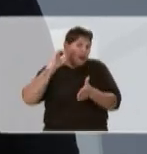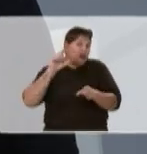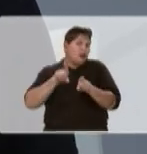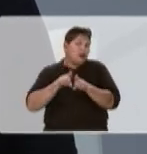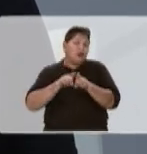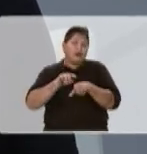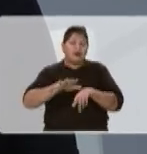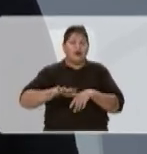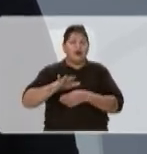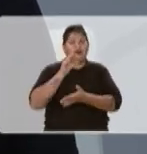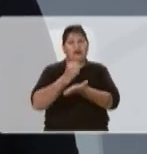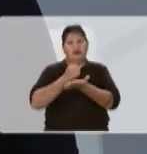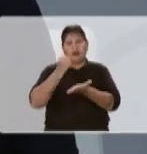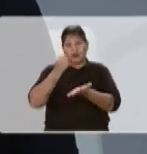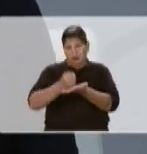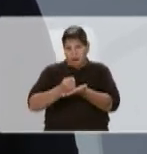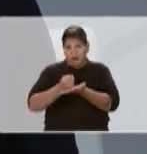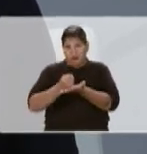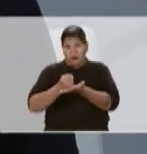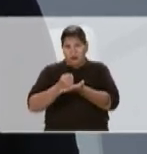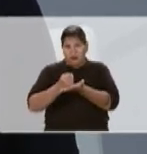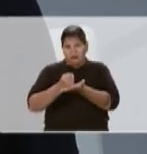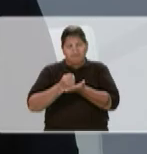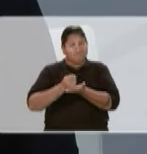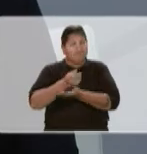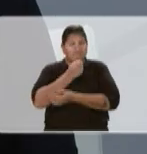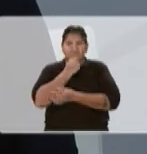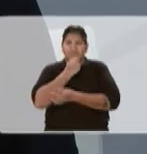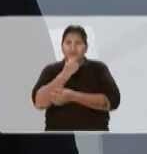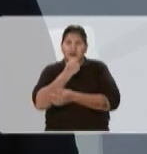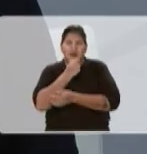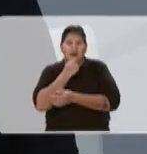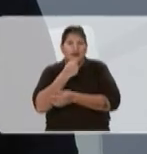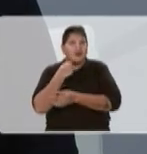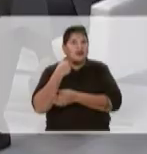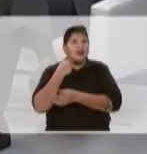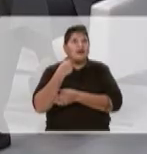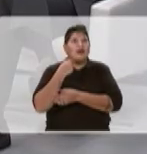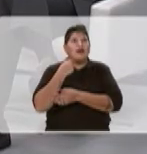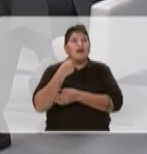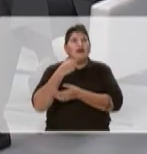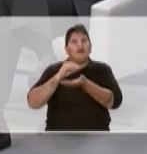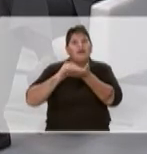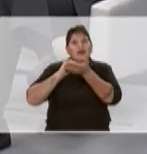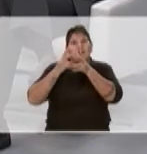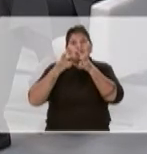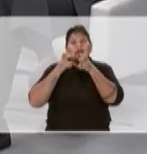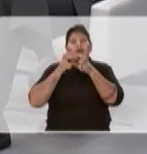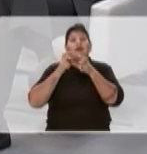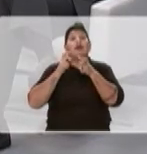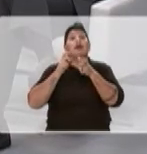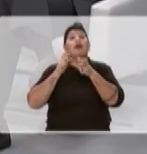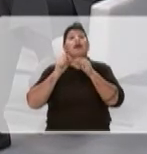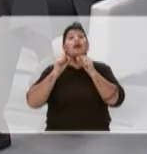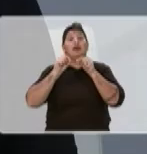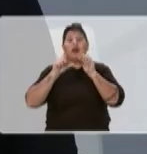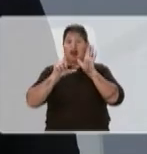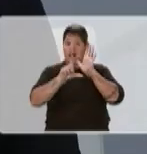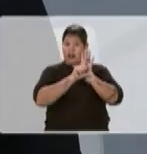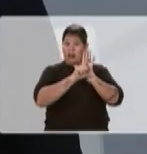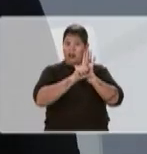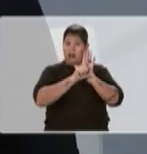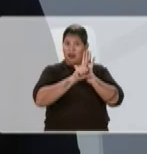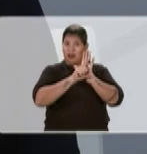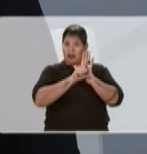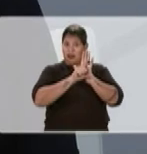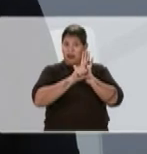os empresários e os seus respectivos setores de contratação ainda não se deram conta de que